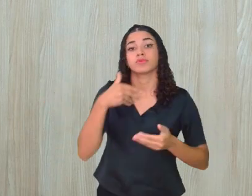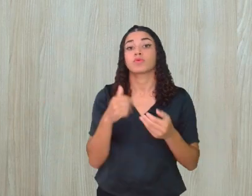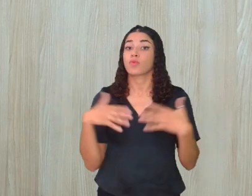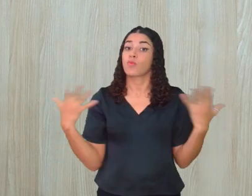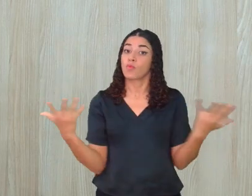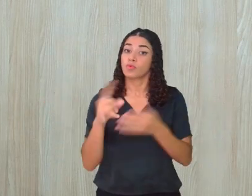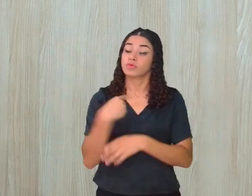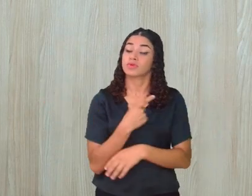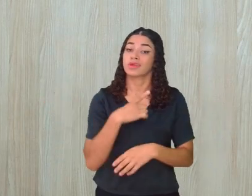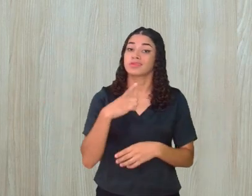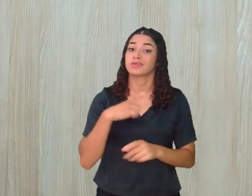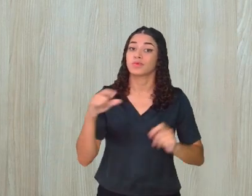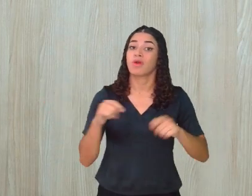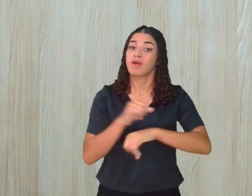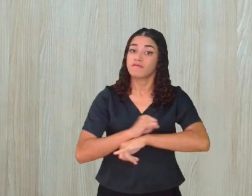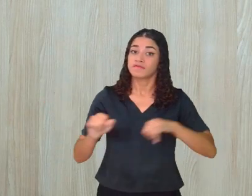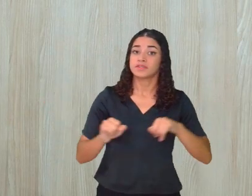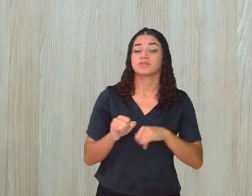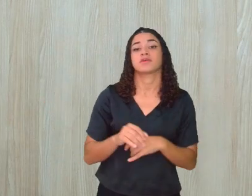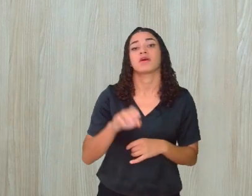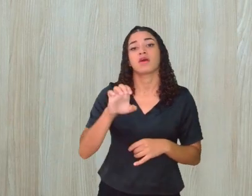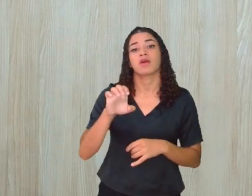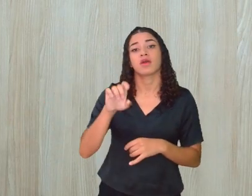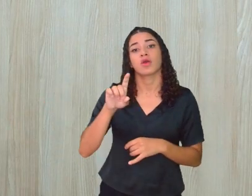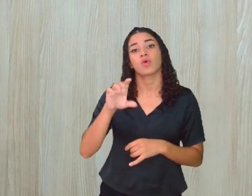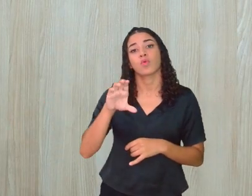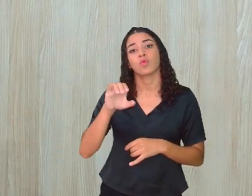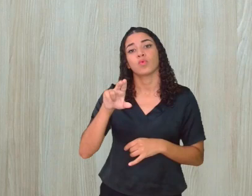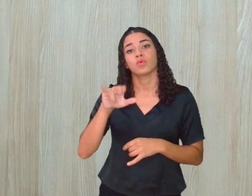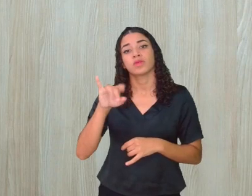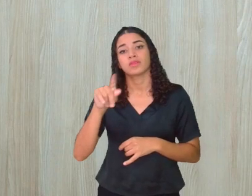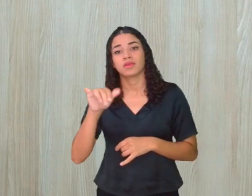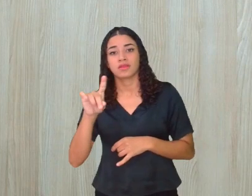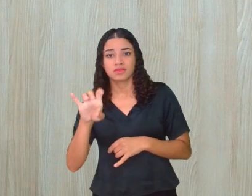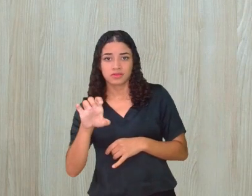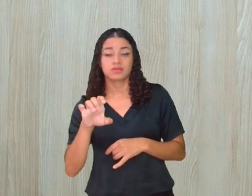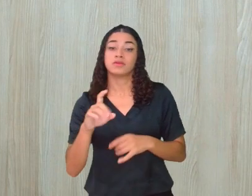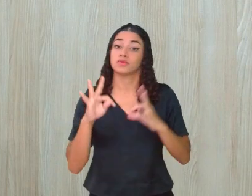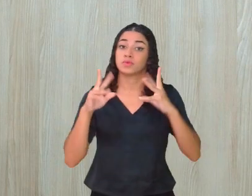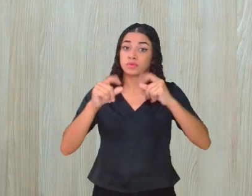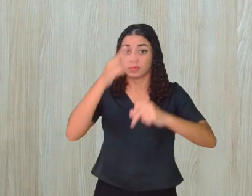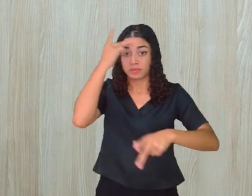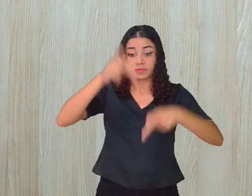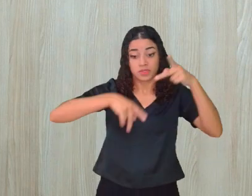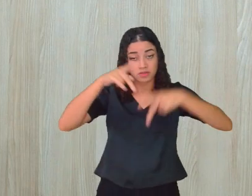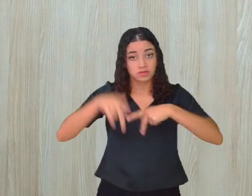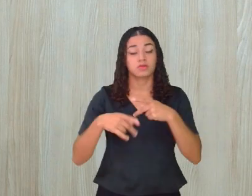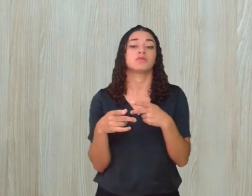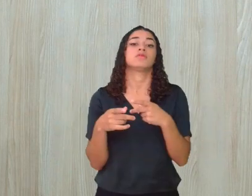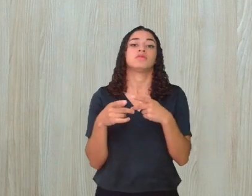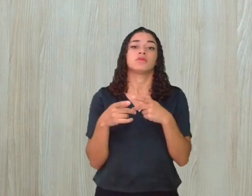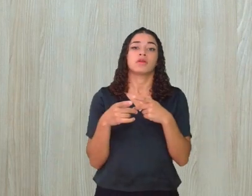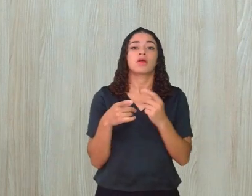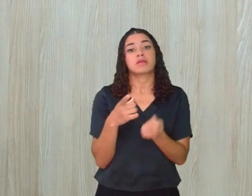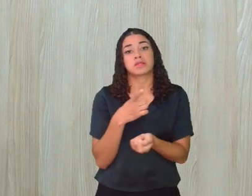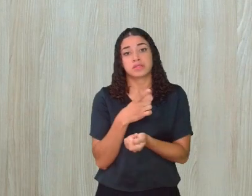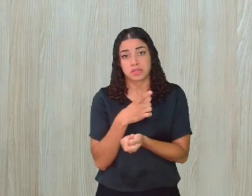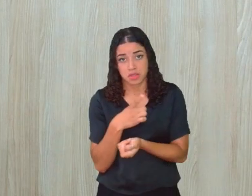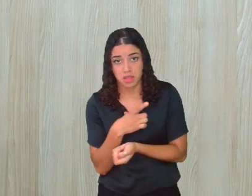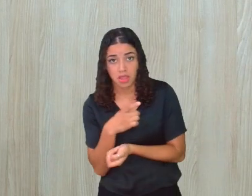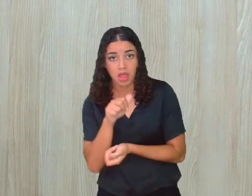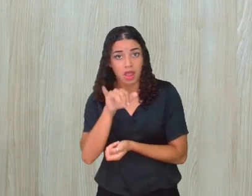nós temos uma campanha da equidade, que todas as pessoas que são portadoras, elas possam ter acesso, professora,